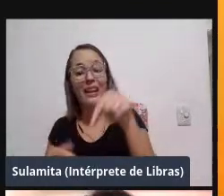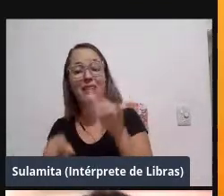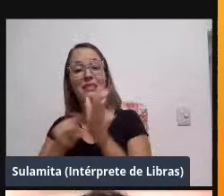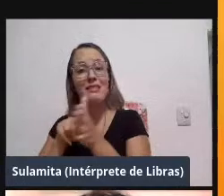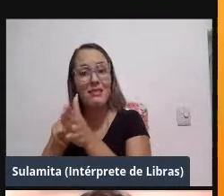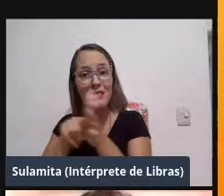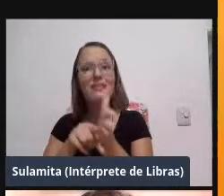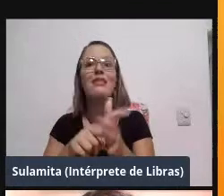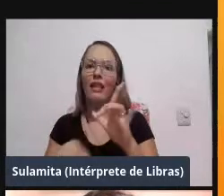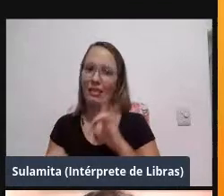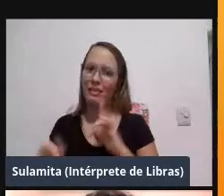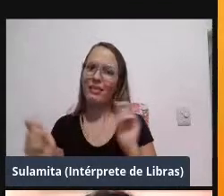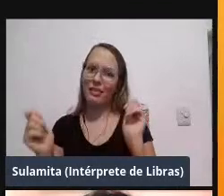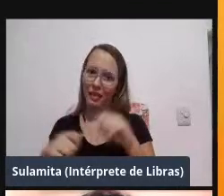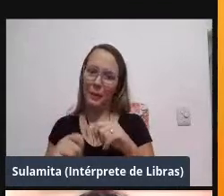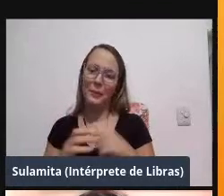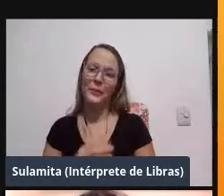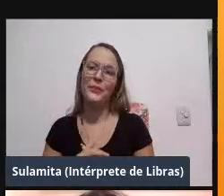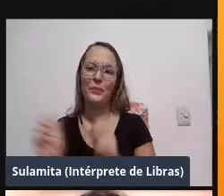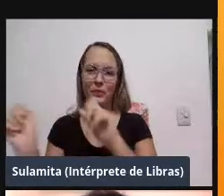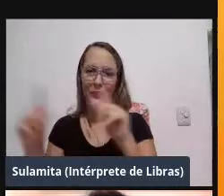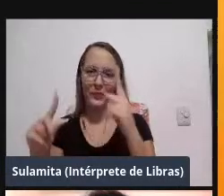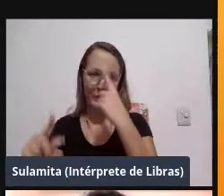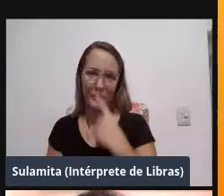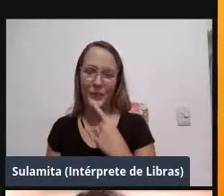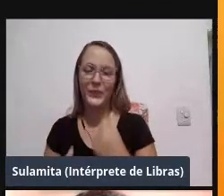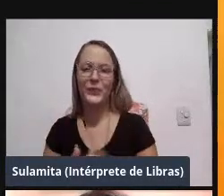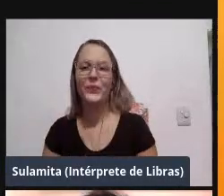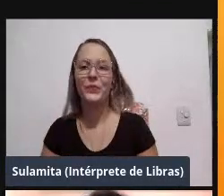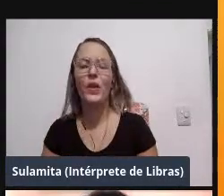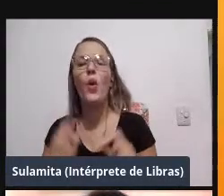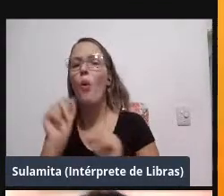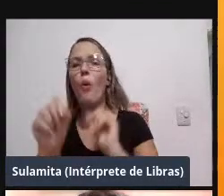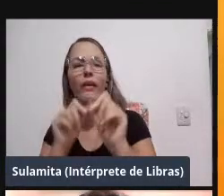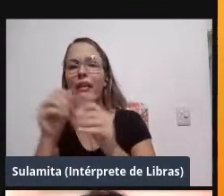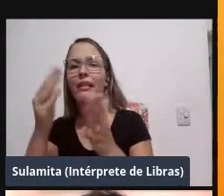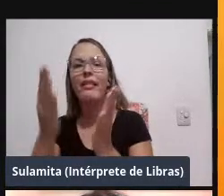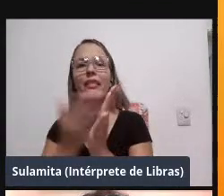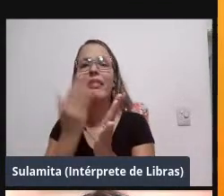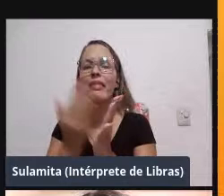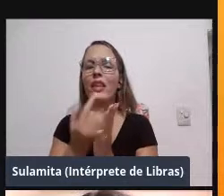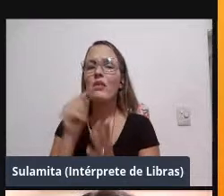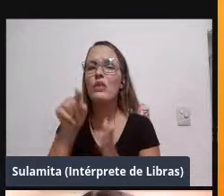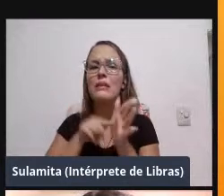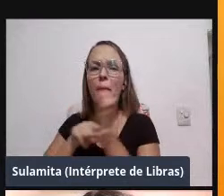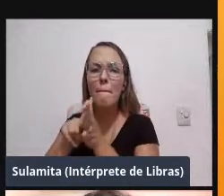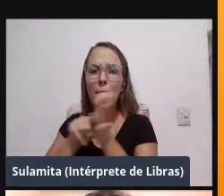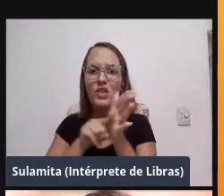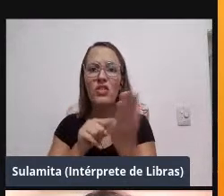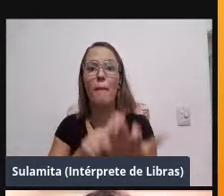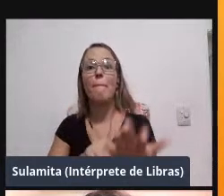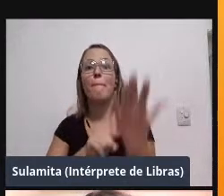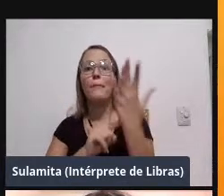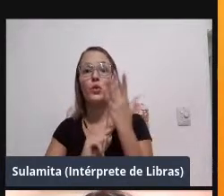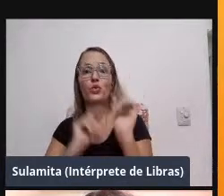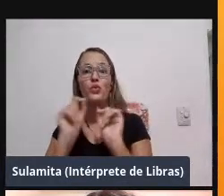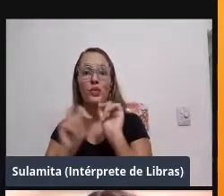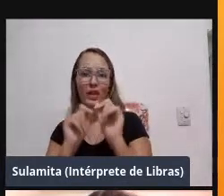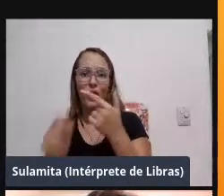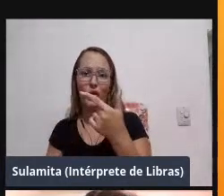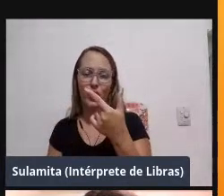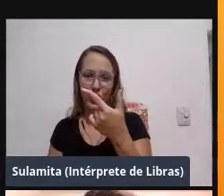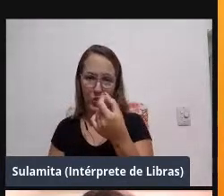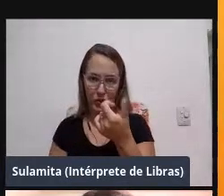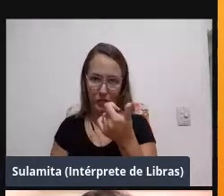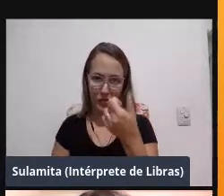O que que nesse livro, né, o que essas pesquisas nesse livro mostram? Mostraram em 2013 e, para mim, continuam mostrando em